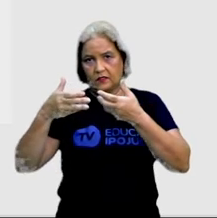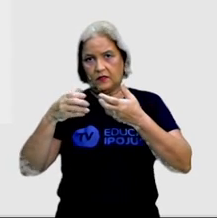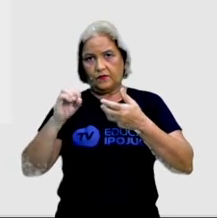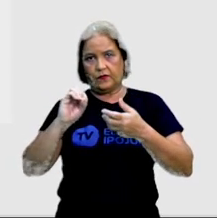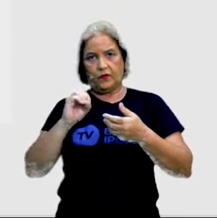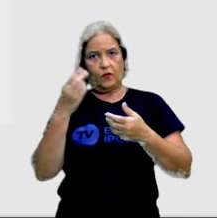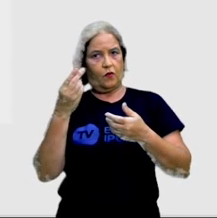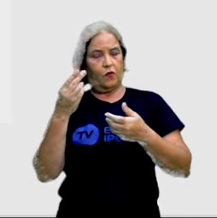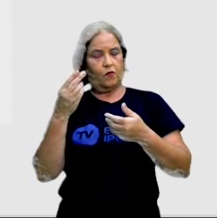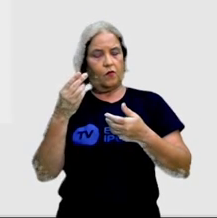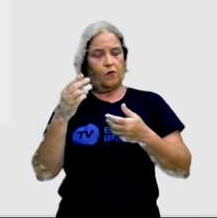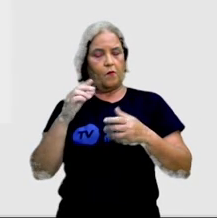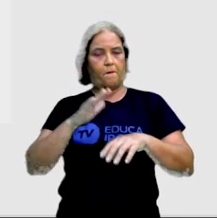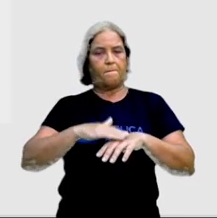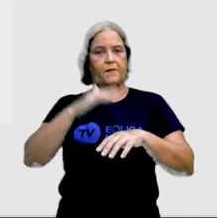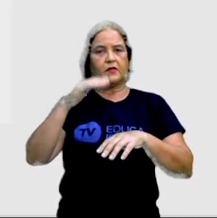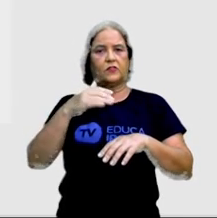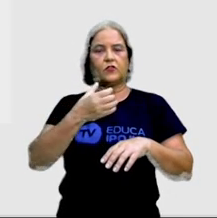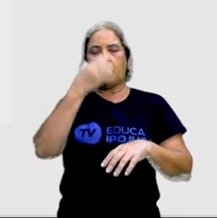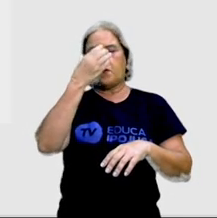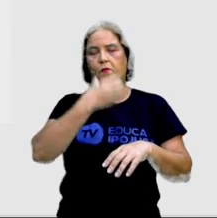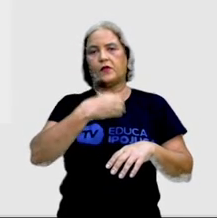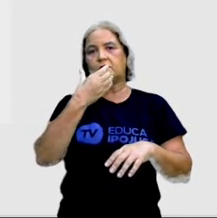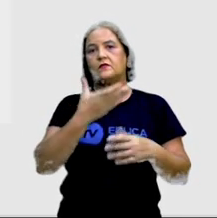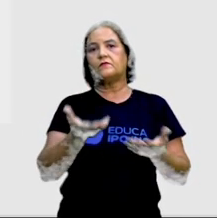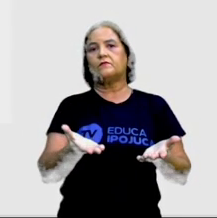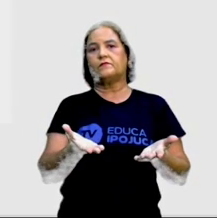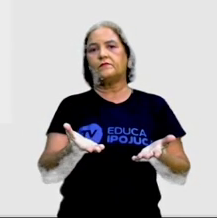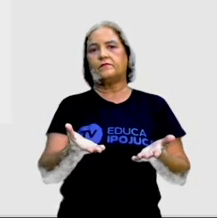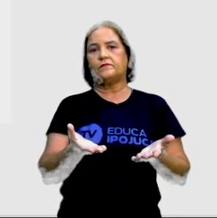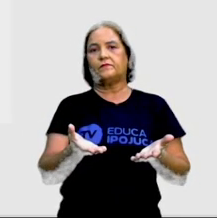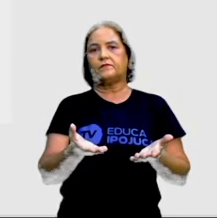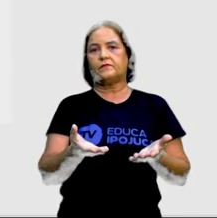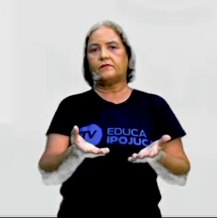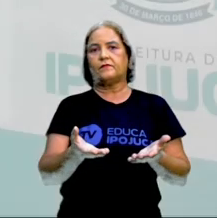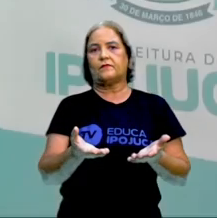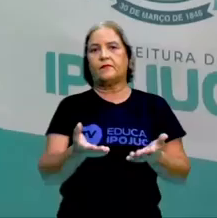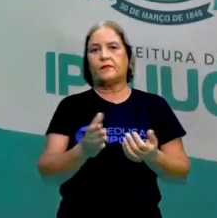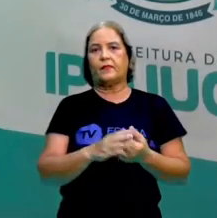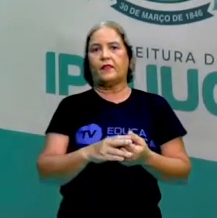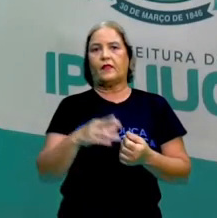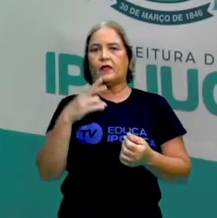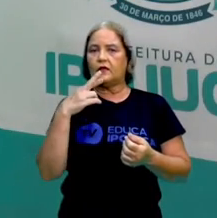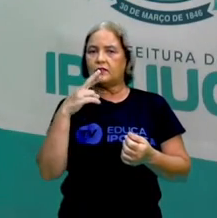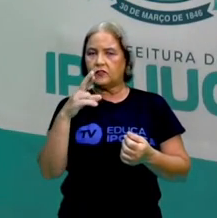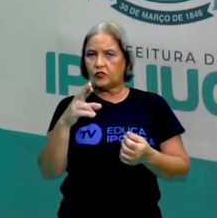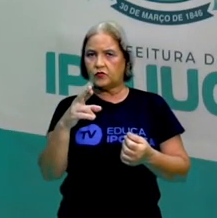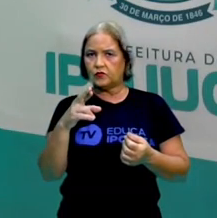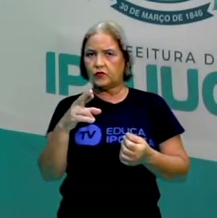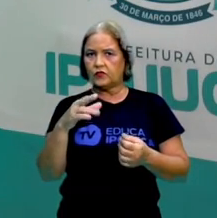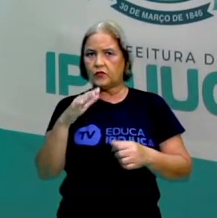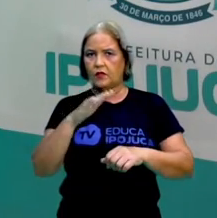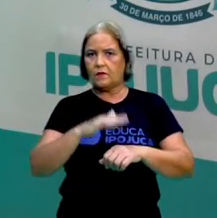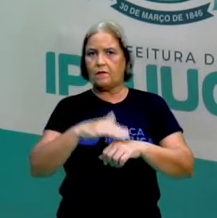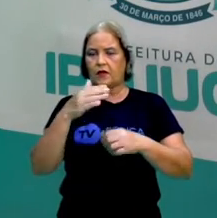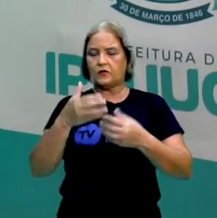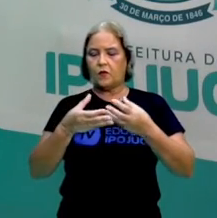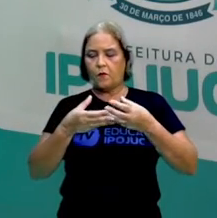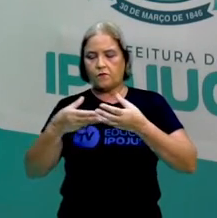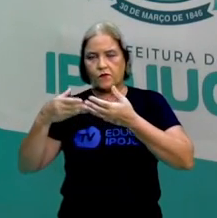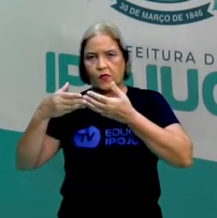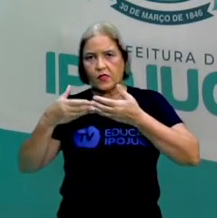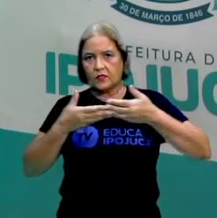mais maçãs Oi e aí muito bem nós temos mais melancia